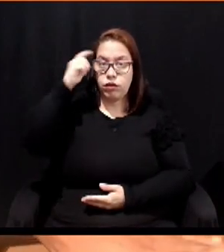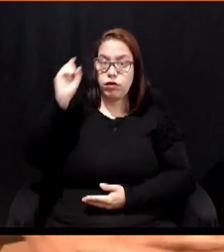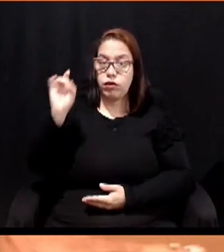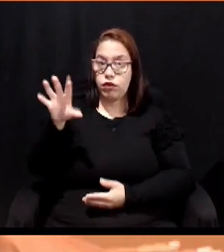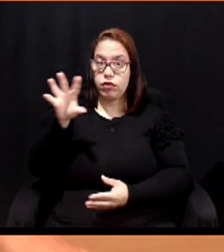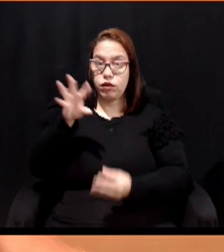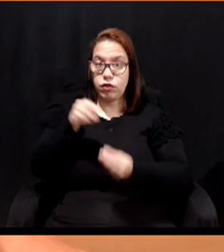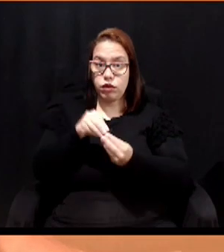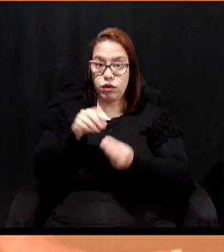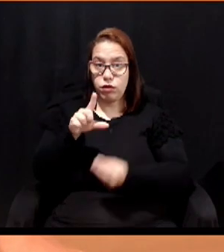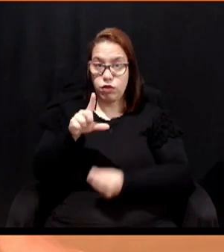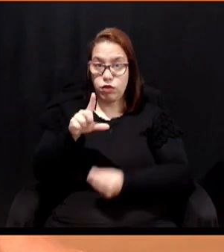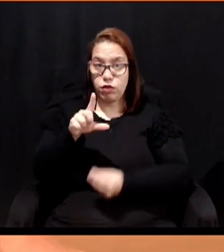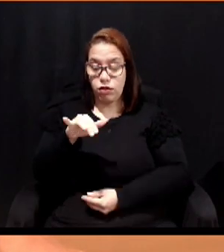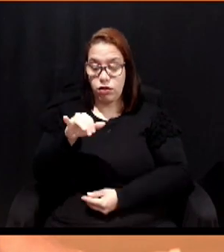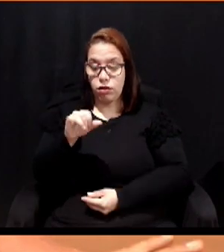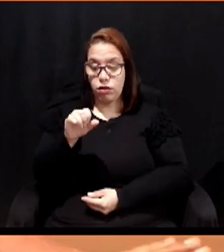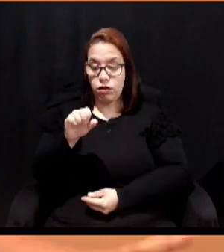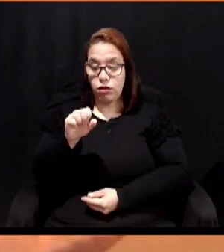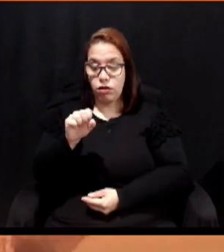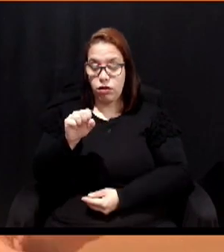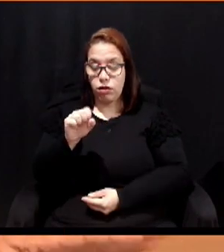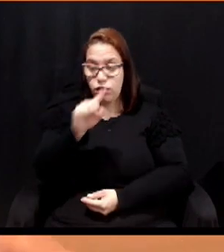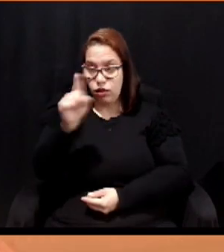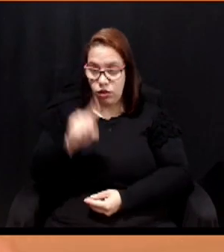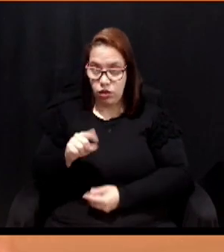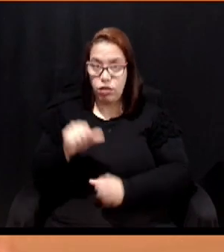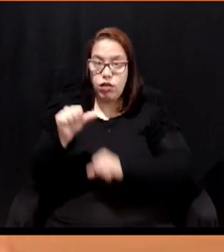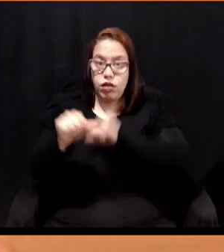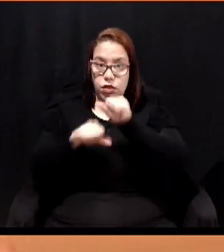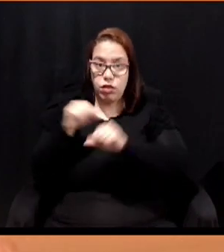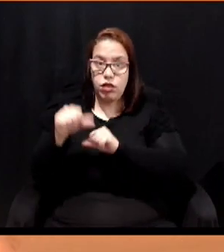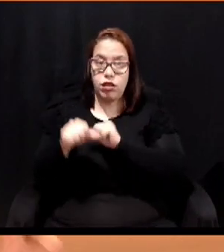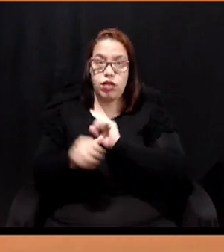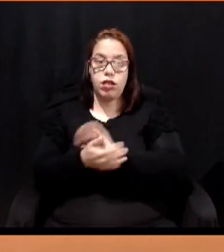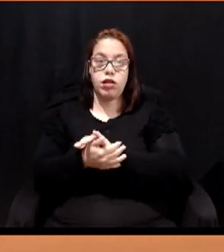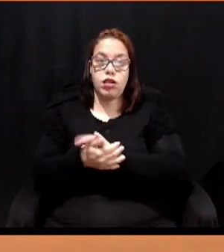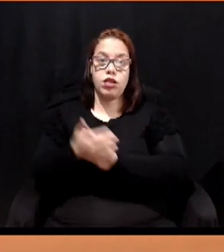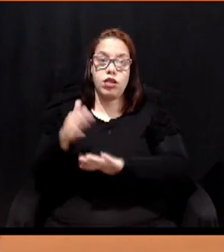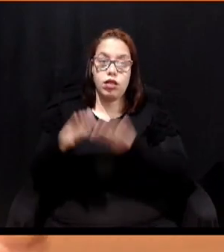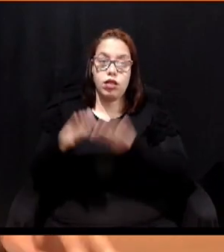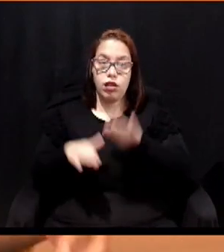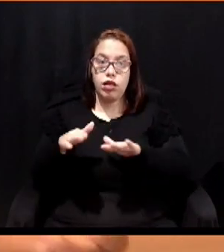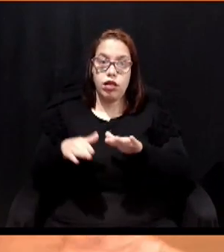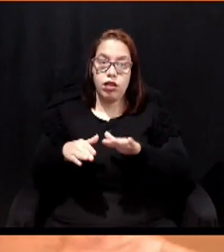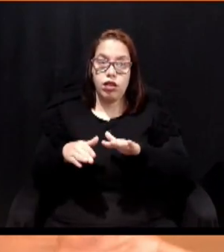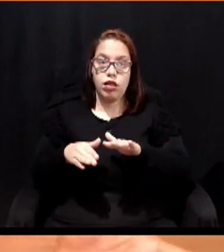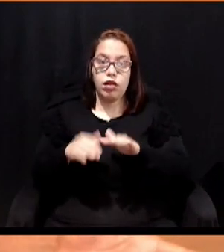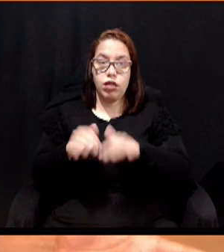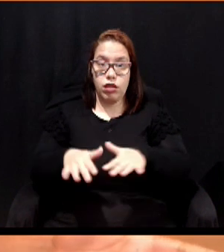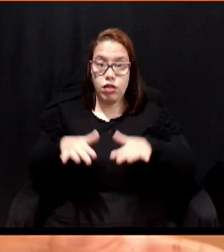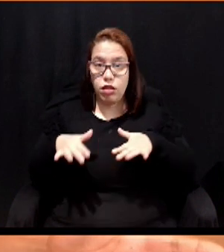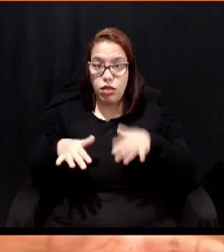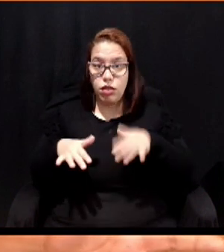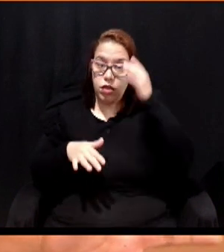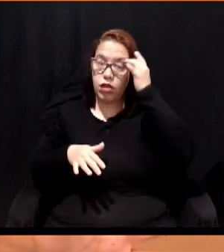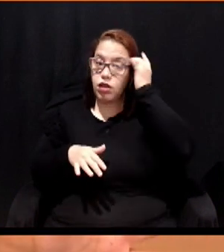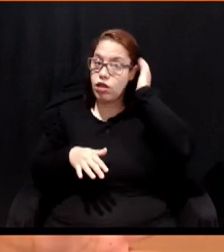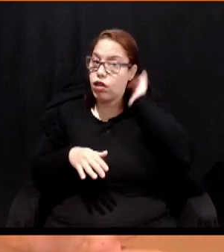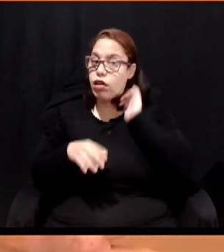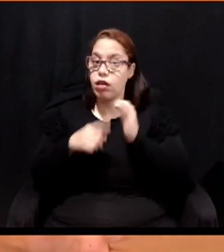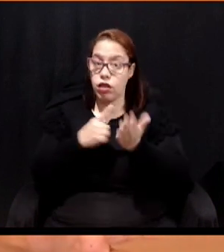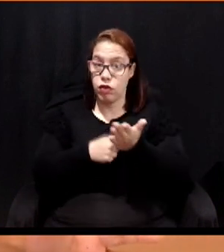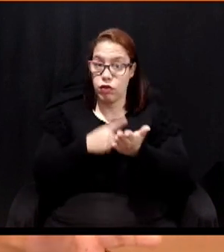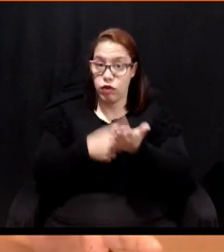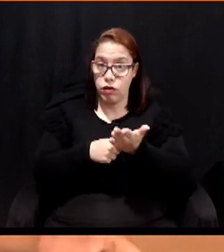das reuniões, a gente pode sim fazer as alterações, né? Depende daqui da disponibilidade do plenário. Essas agendas todas